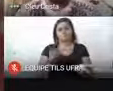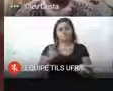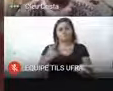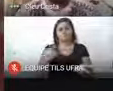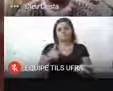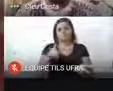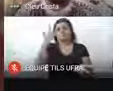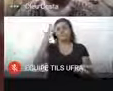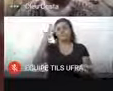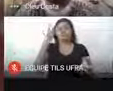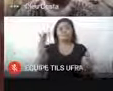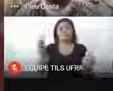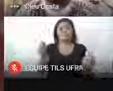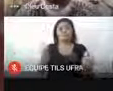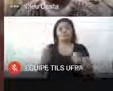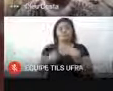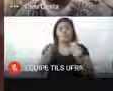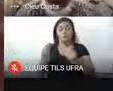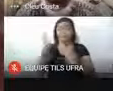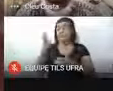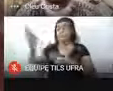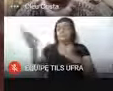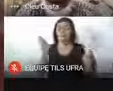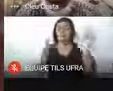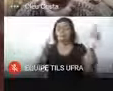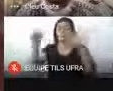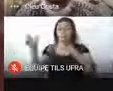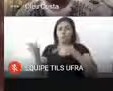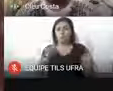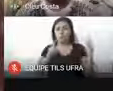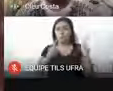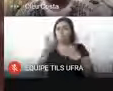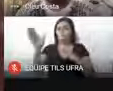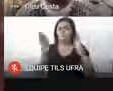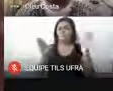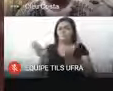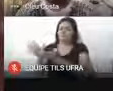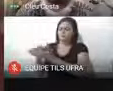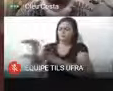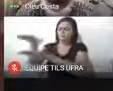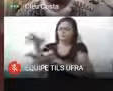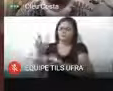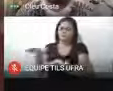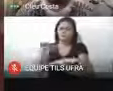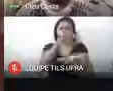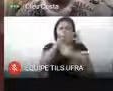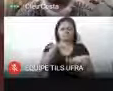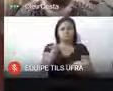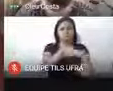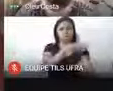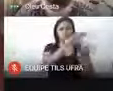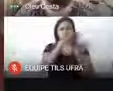levantar todos esses dados de tantos lugares, de tantos espaços que a gente